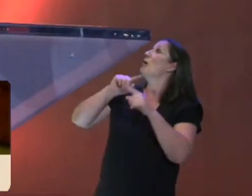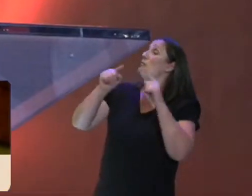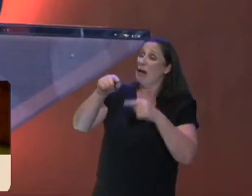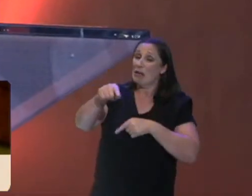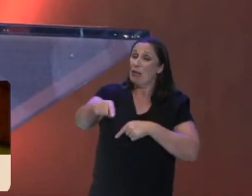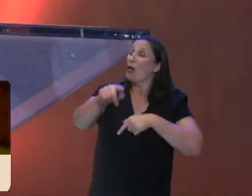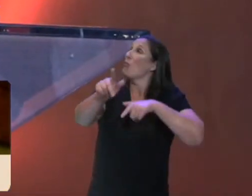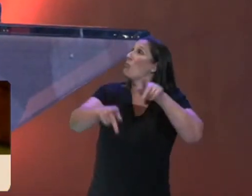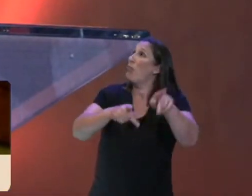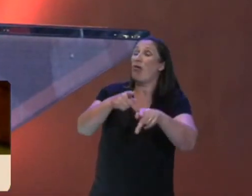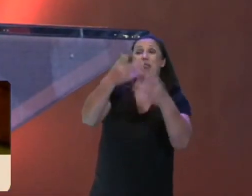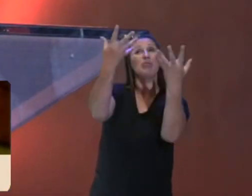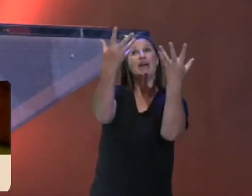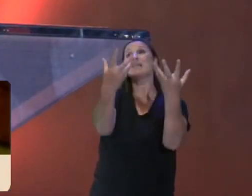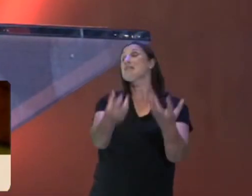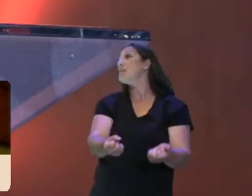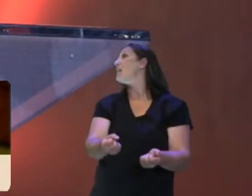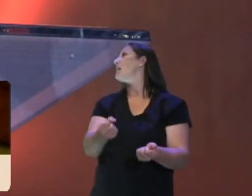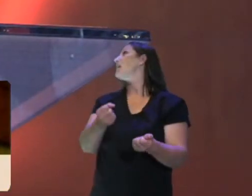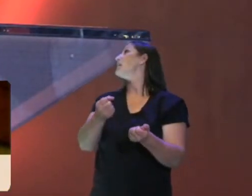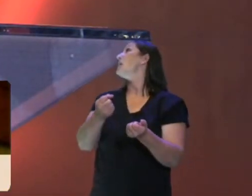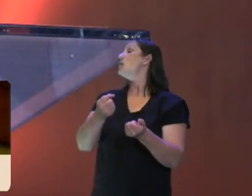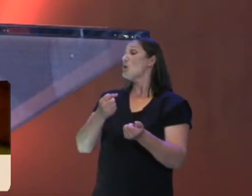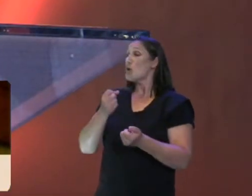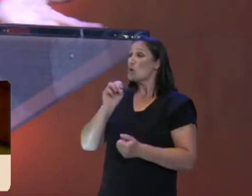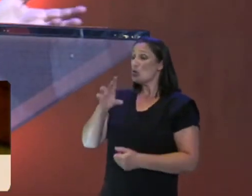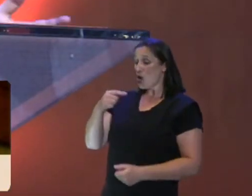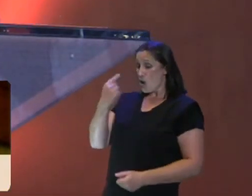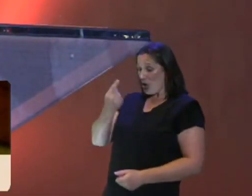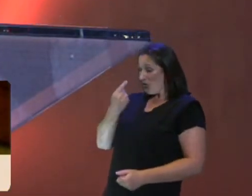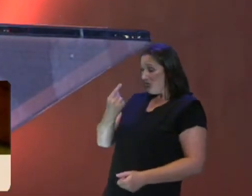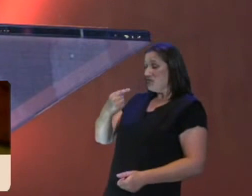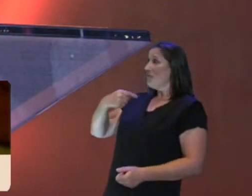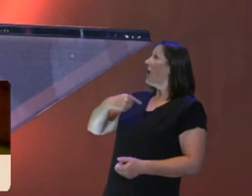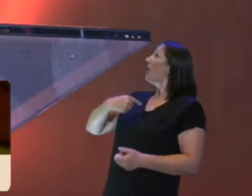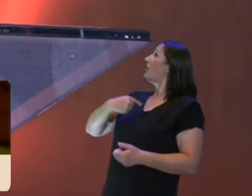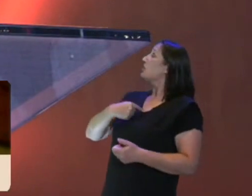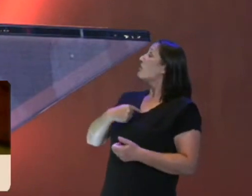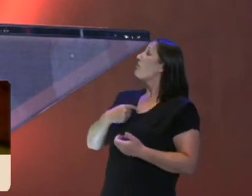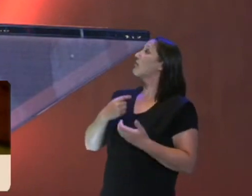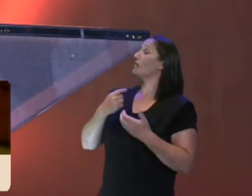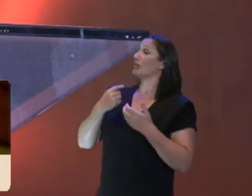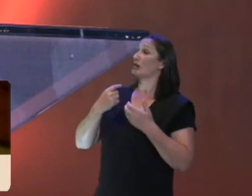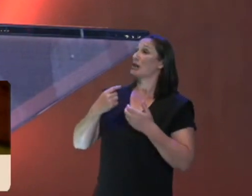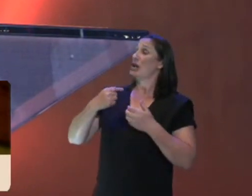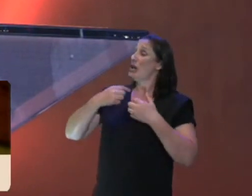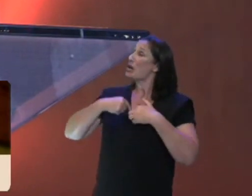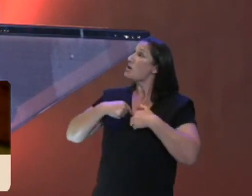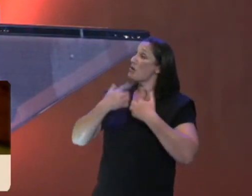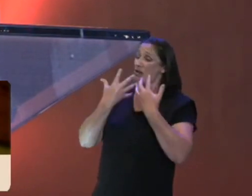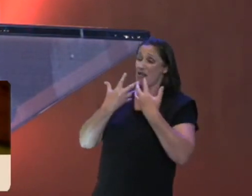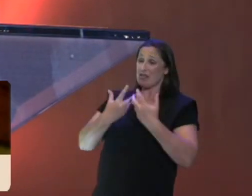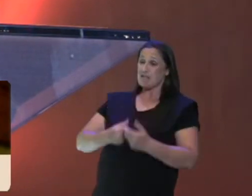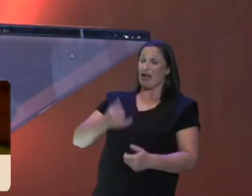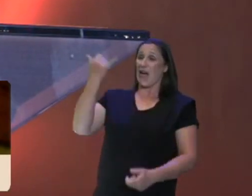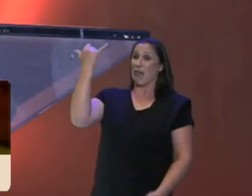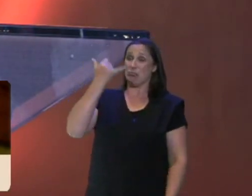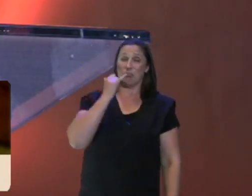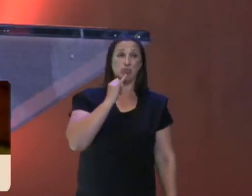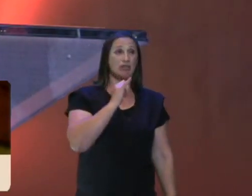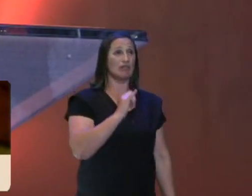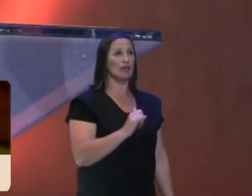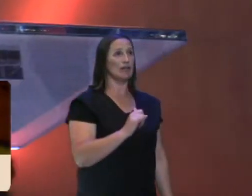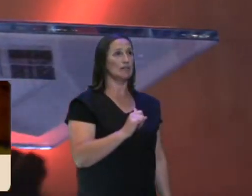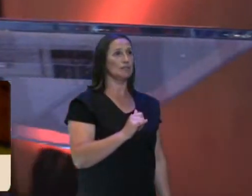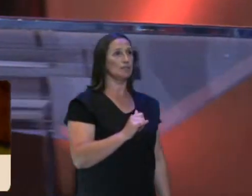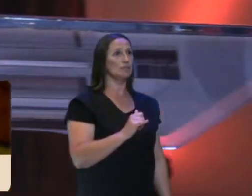povo não se converte, só sobrei eu estou cansado desse negócio de ser profeta. E o